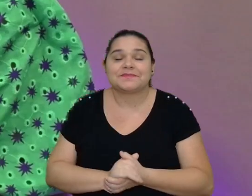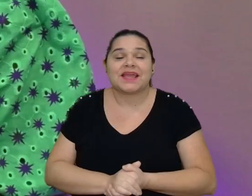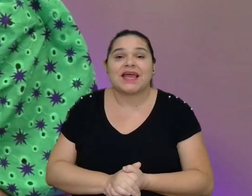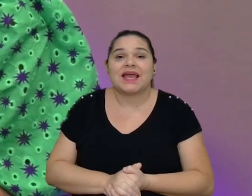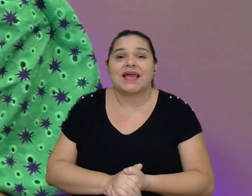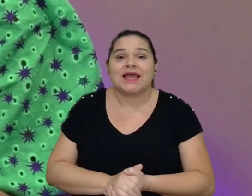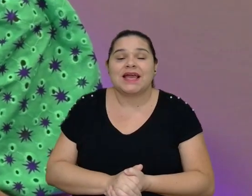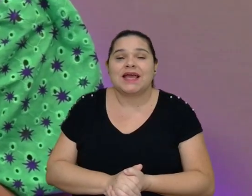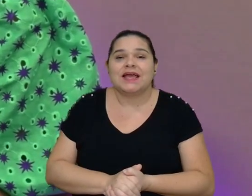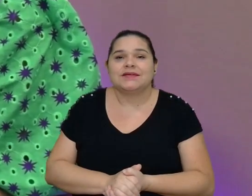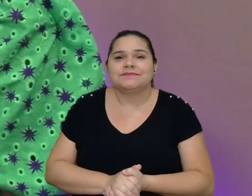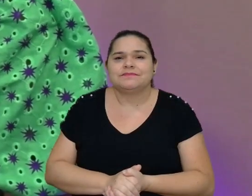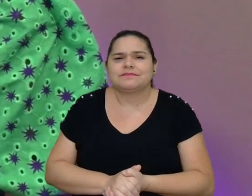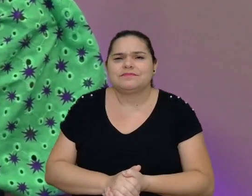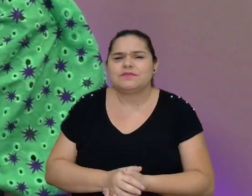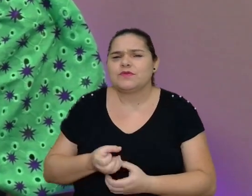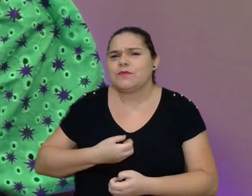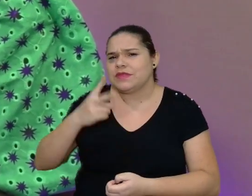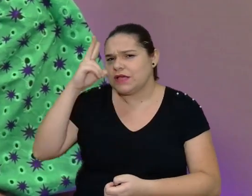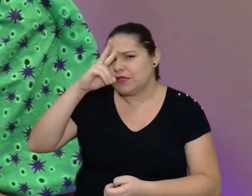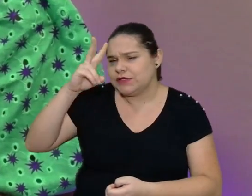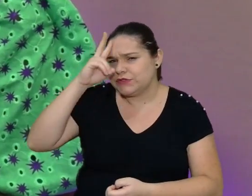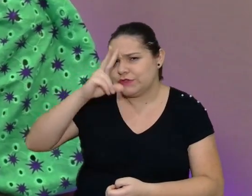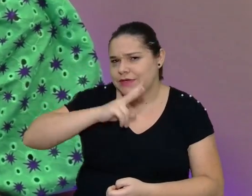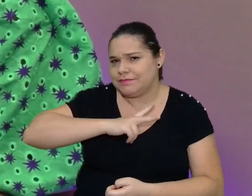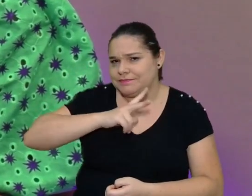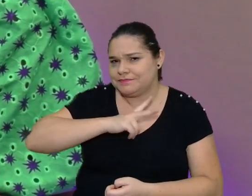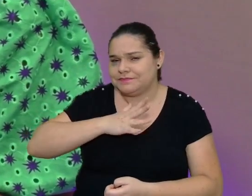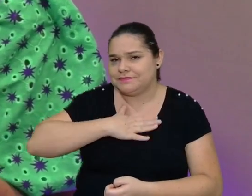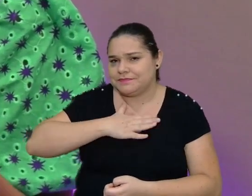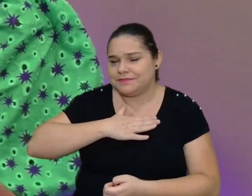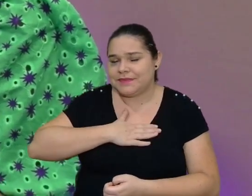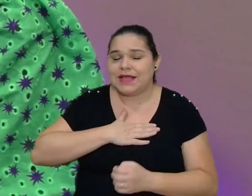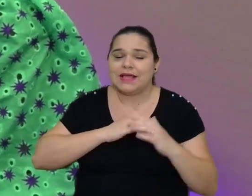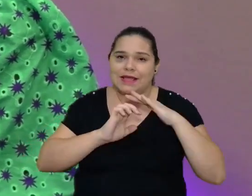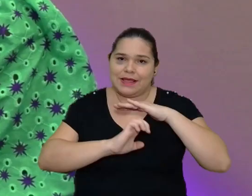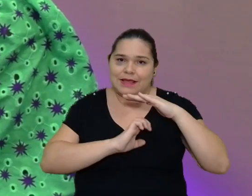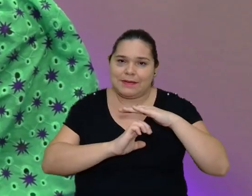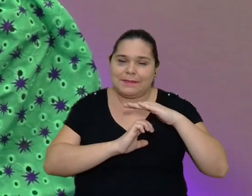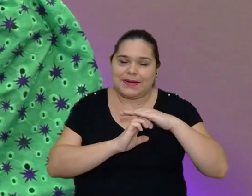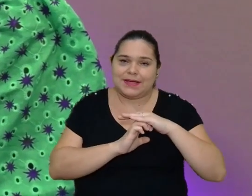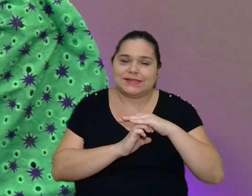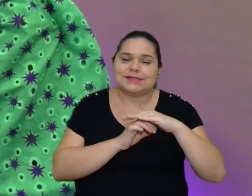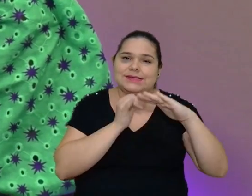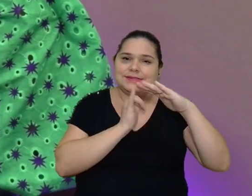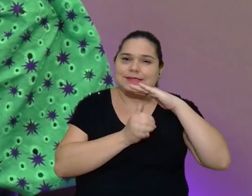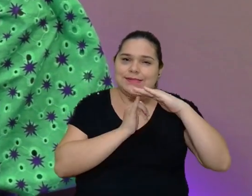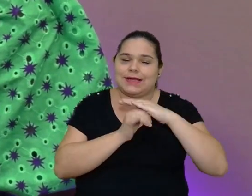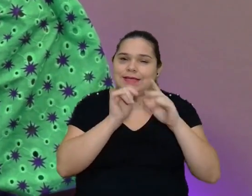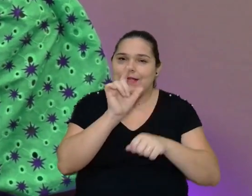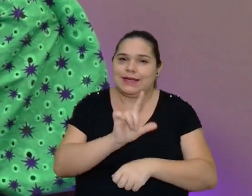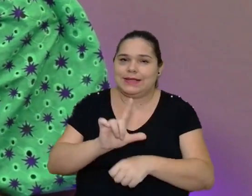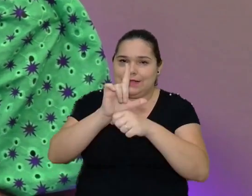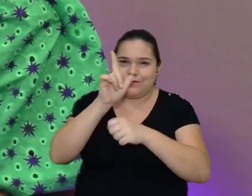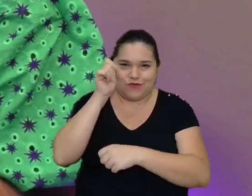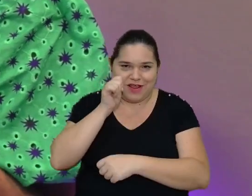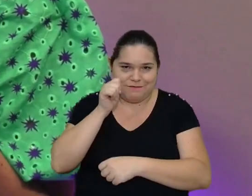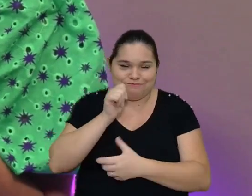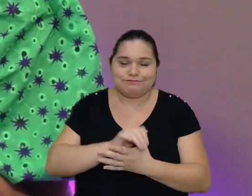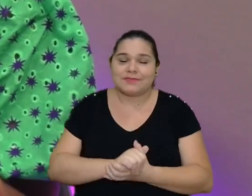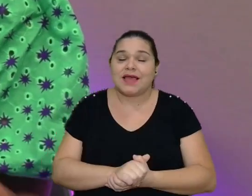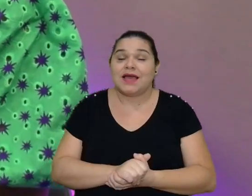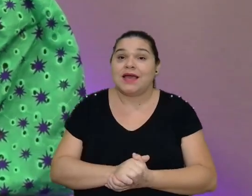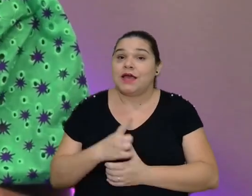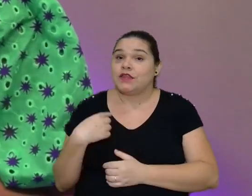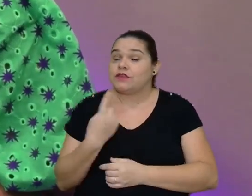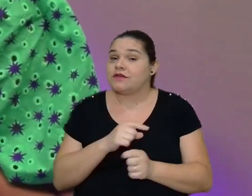história pessoal, a Fio é uma fintech, e fintech é uma denominação para startups lideradas por mulheres. O que a gente faz é